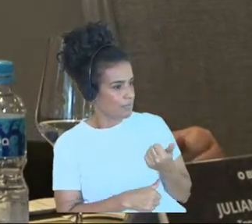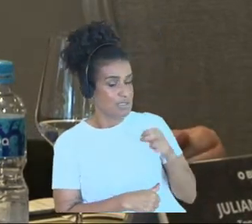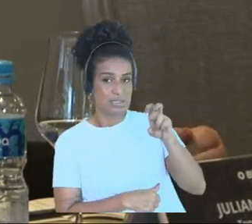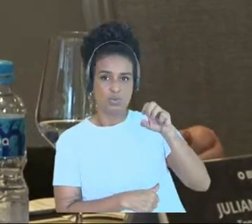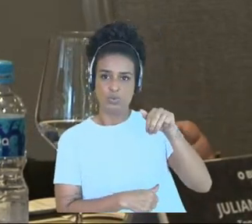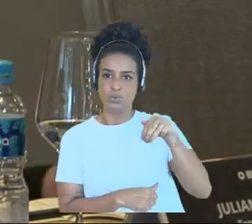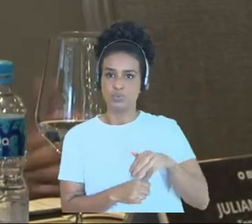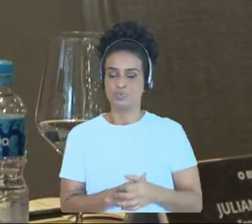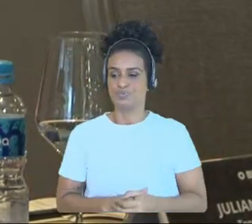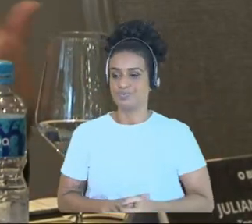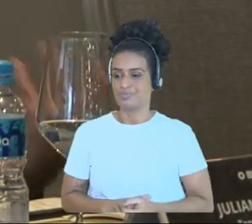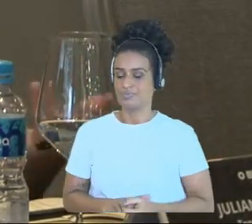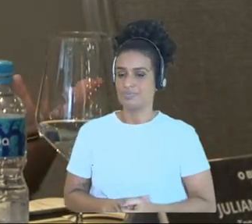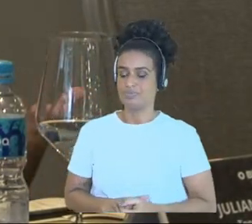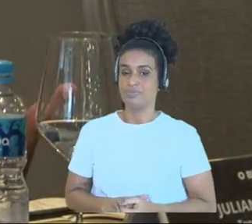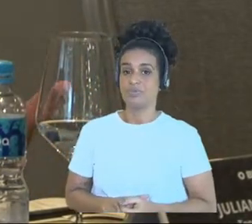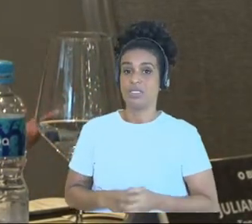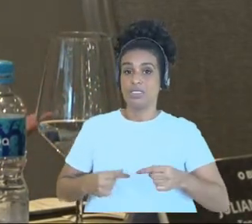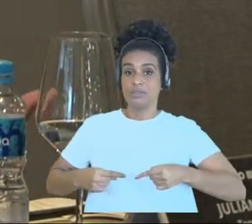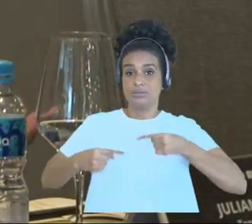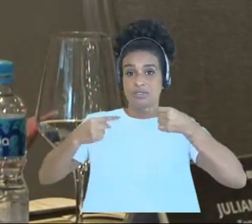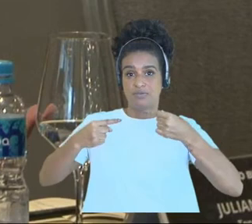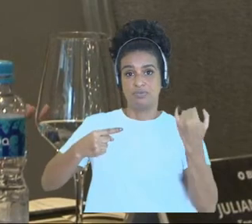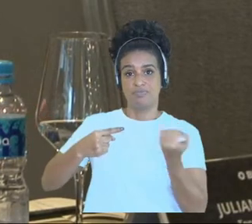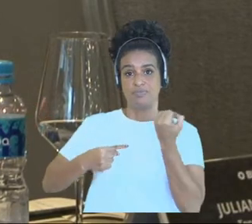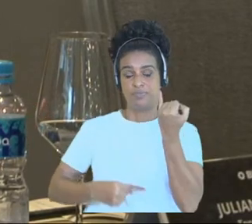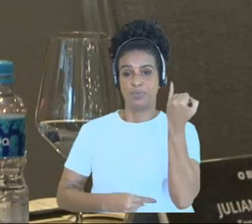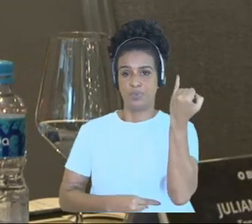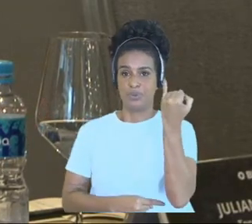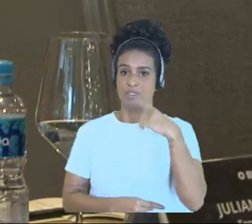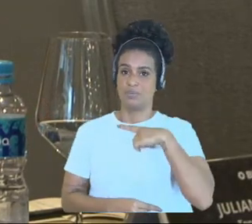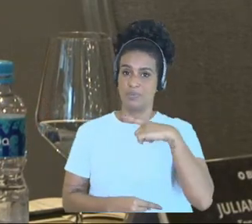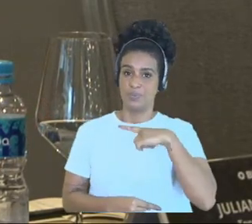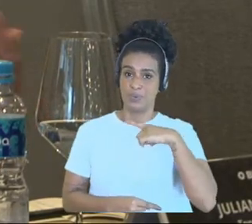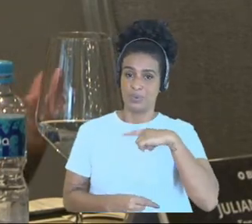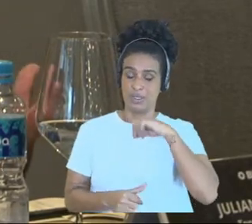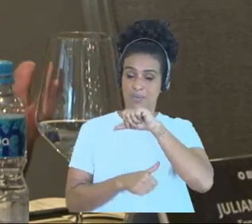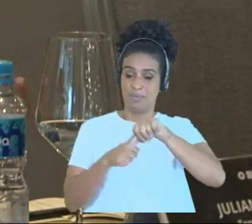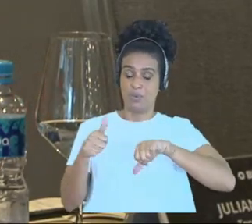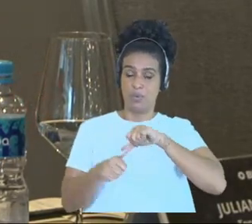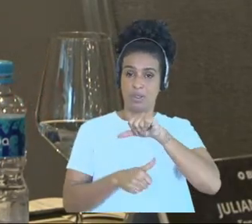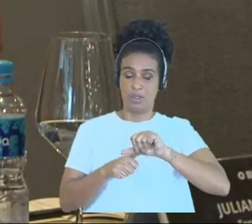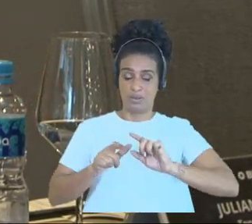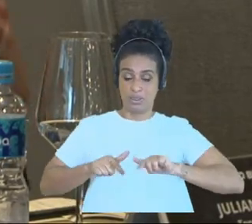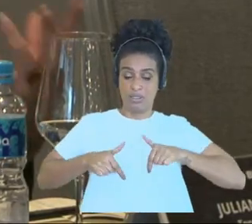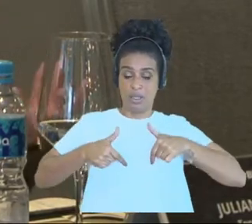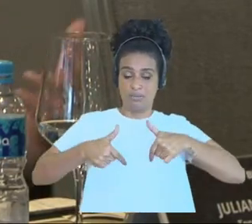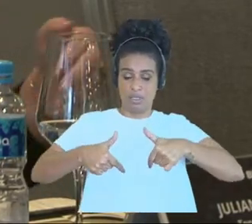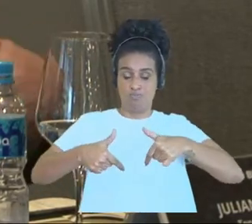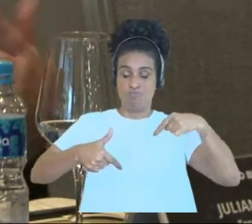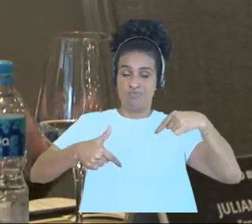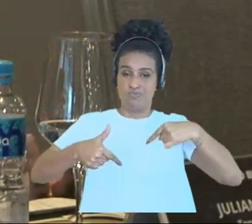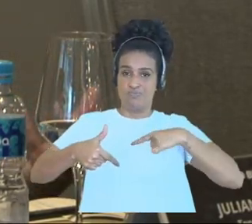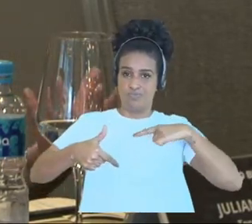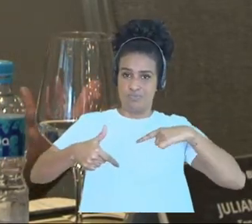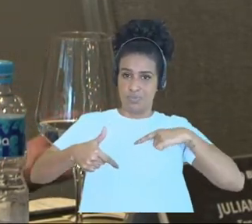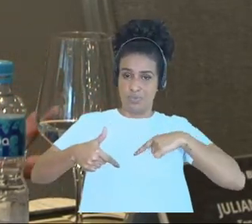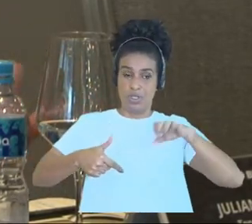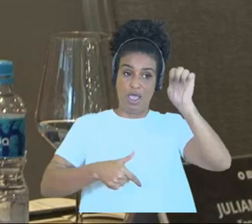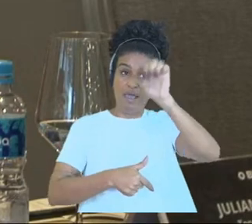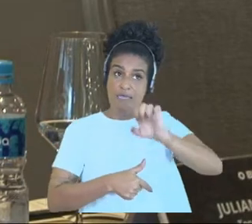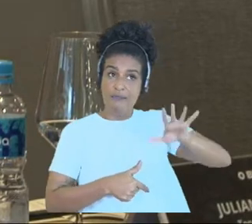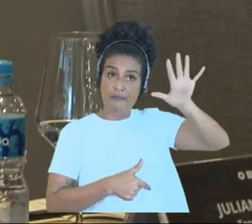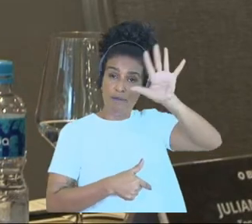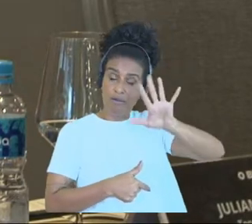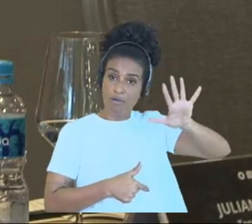tá. Esse desafio ele é muito importante porque ele requer uma mudança de postura. Né? O Brasil ele não tem, países da Europa